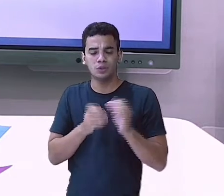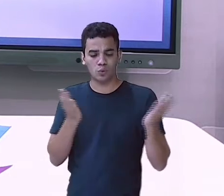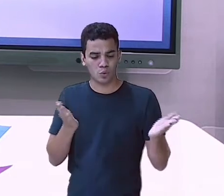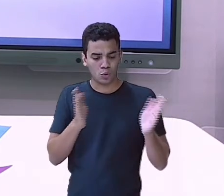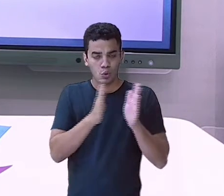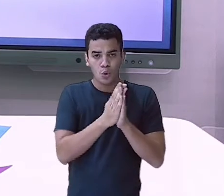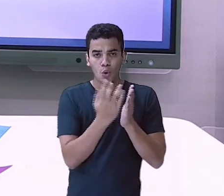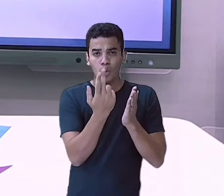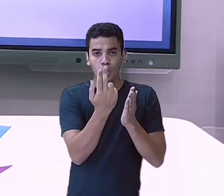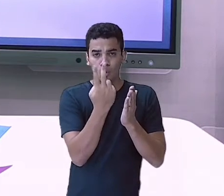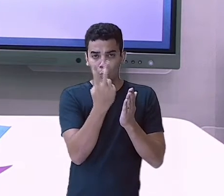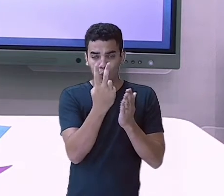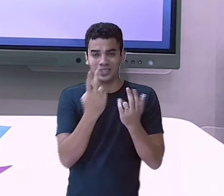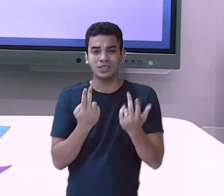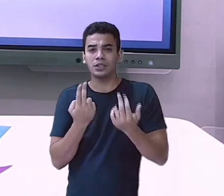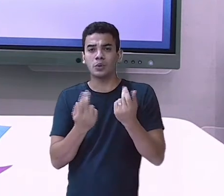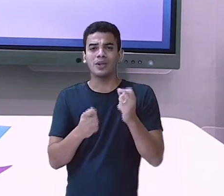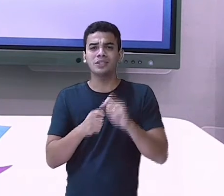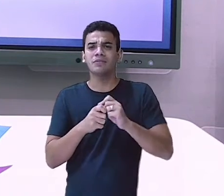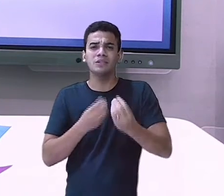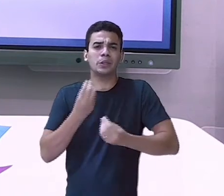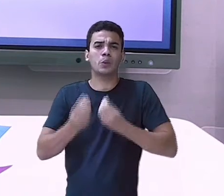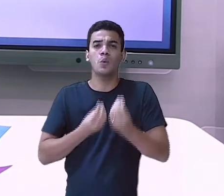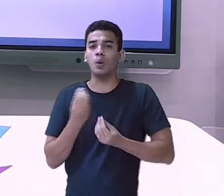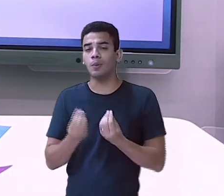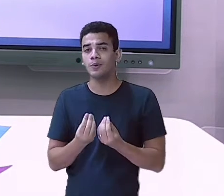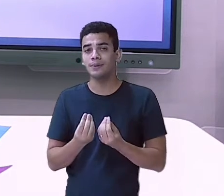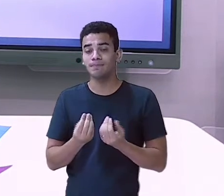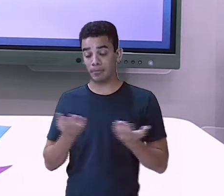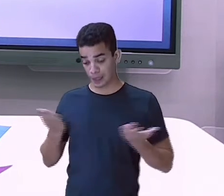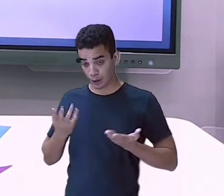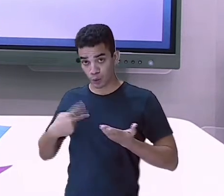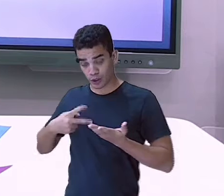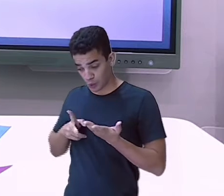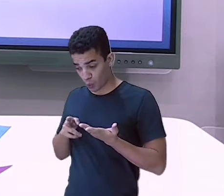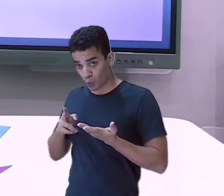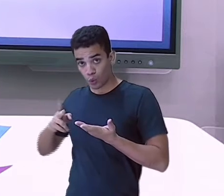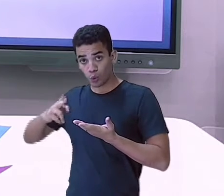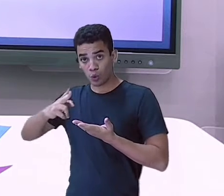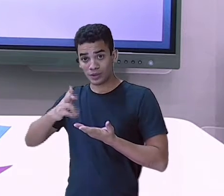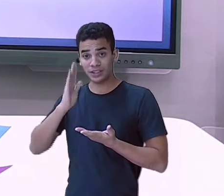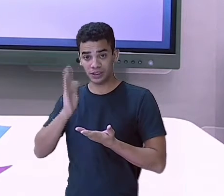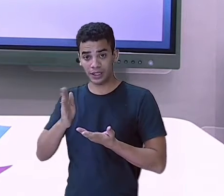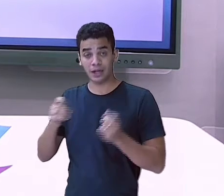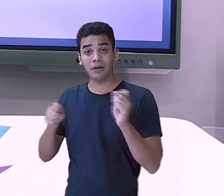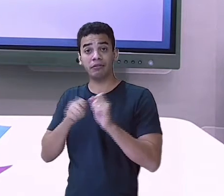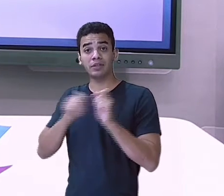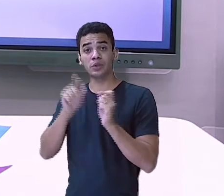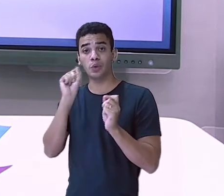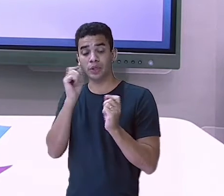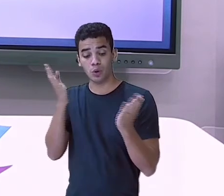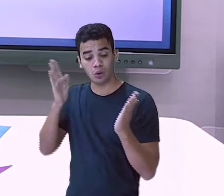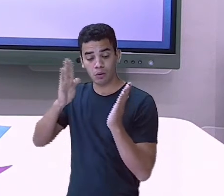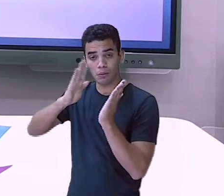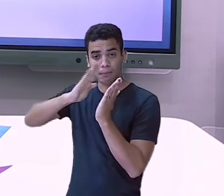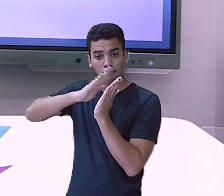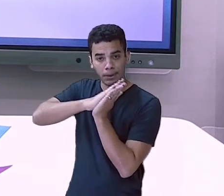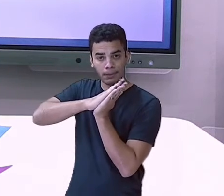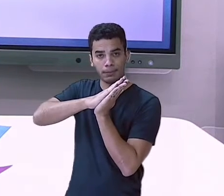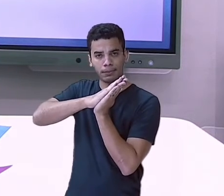estão recortados, né? É fácil, eu vou transpor. Desta forma, olha.